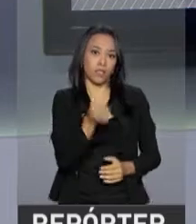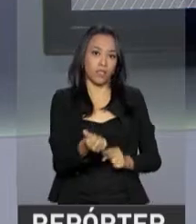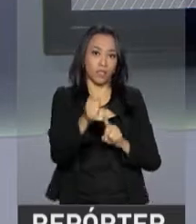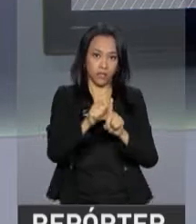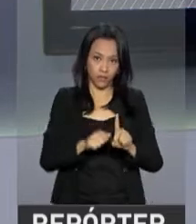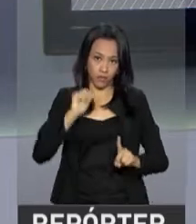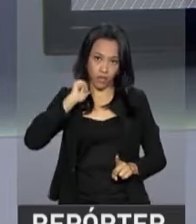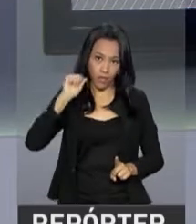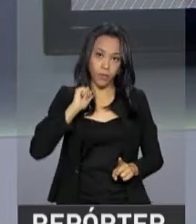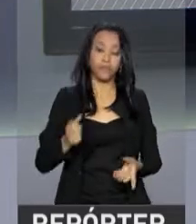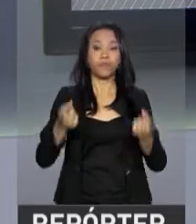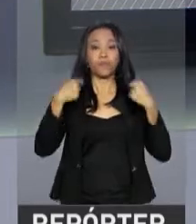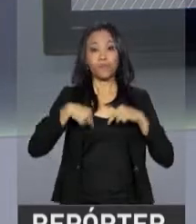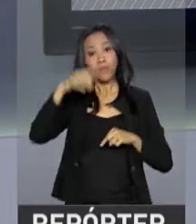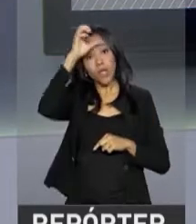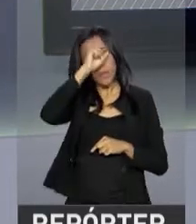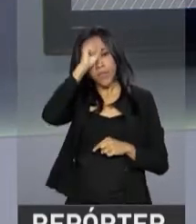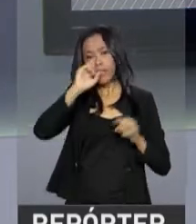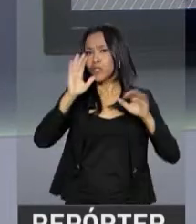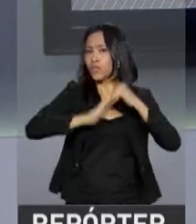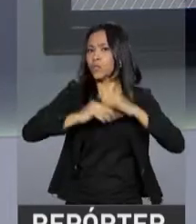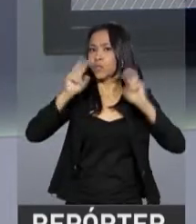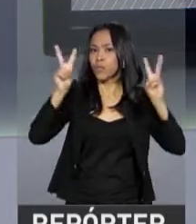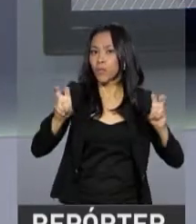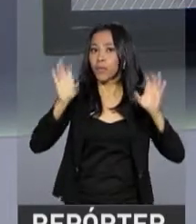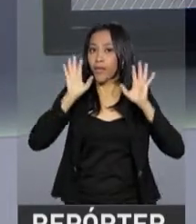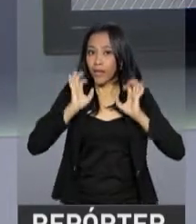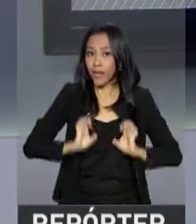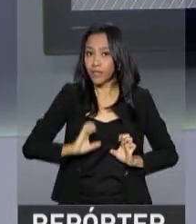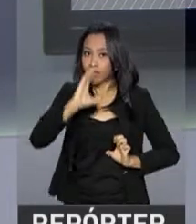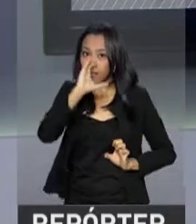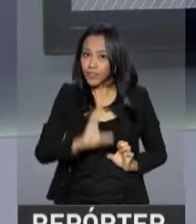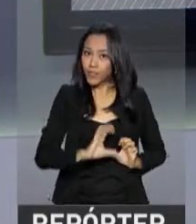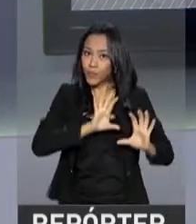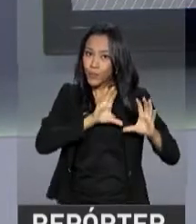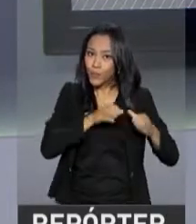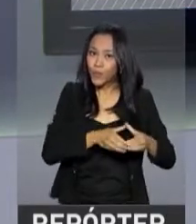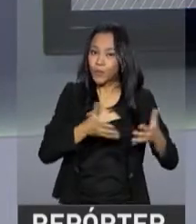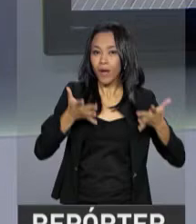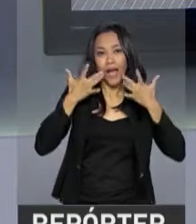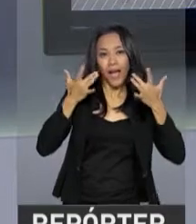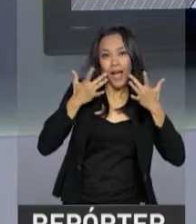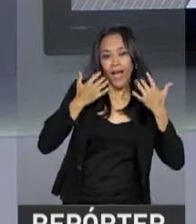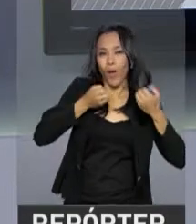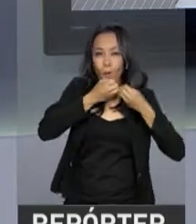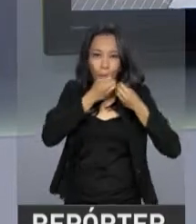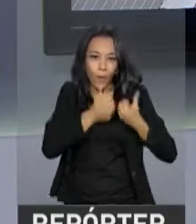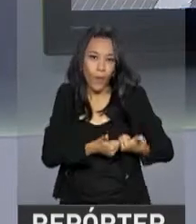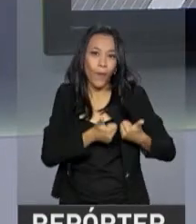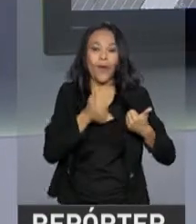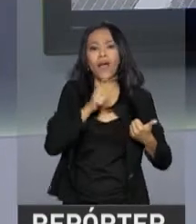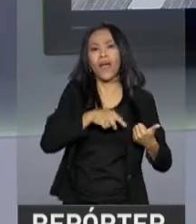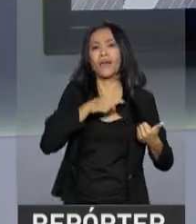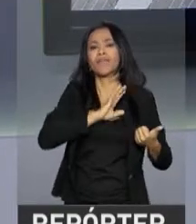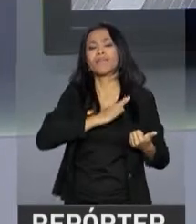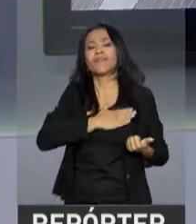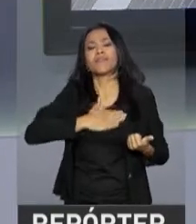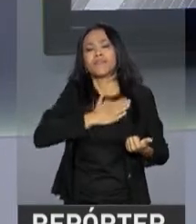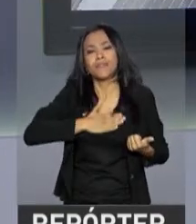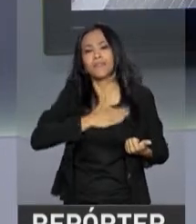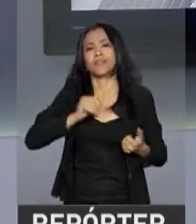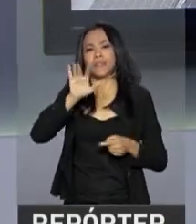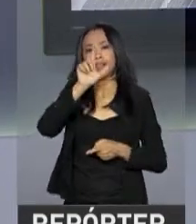aprender sobre ética e cidadania com uma turminha muito divertida personagens que estão entre os mais queridos da literatura